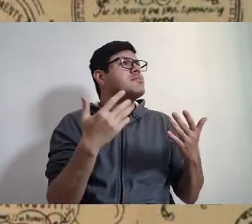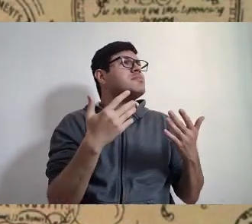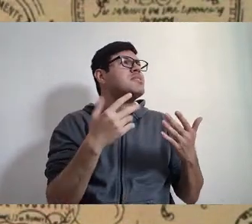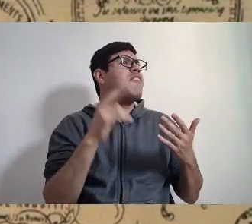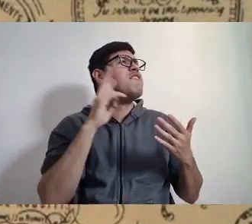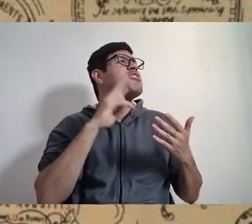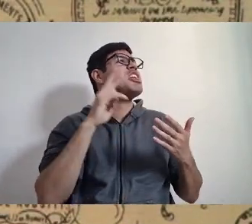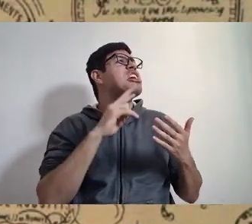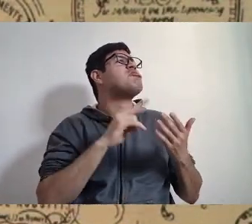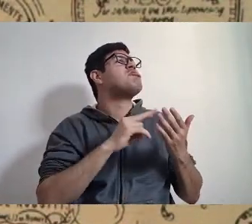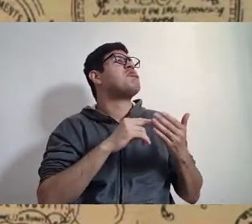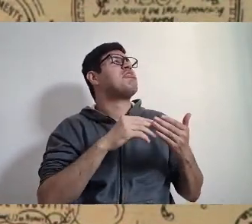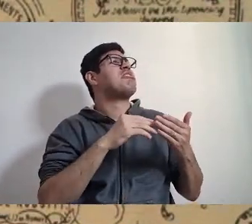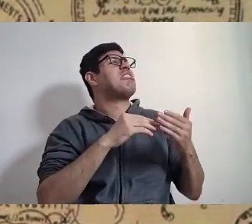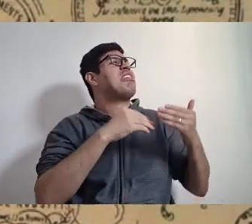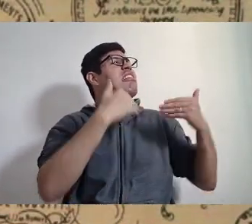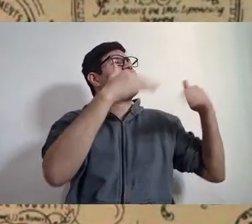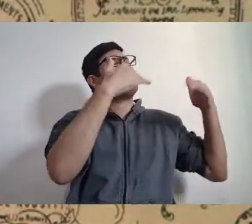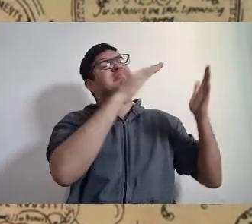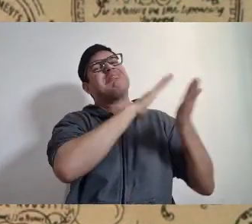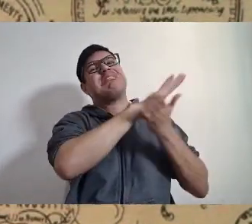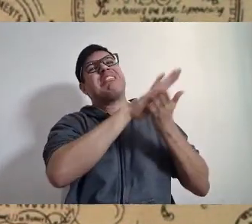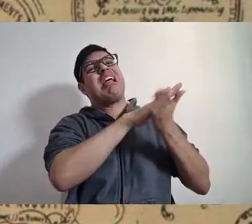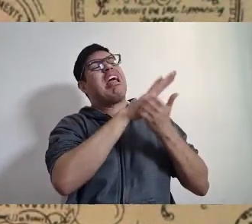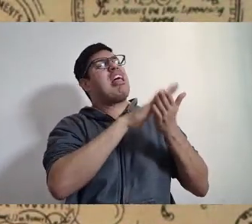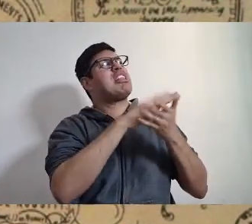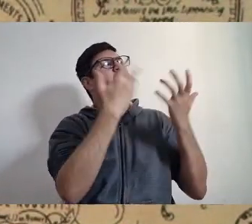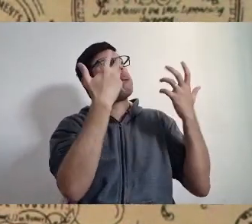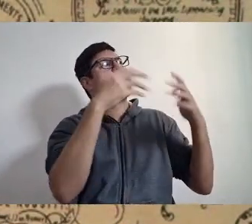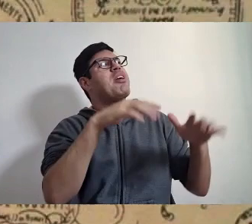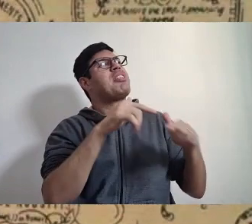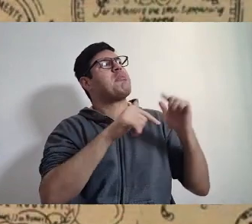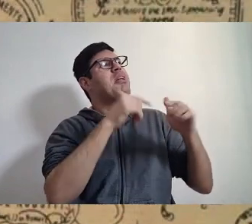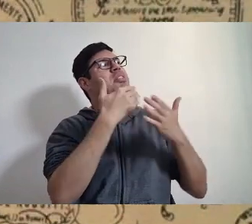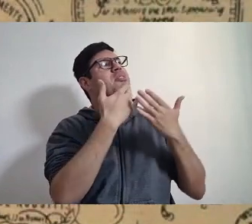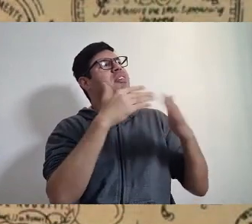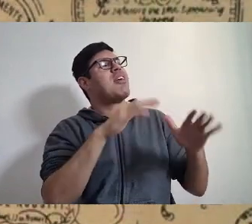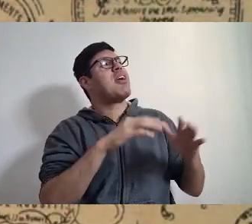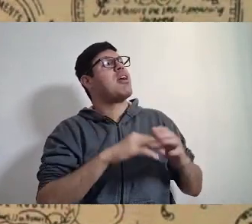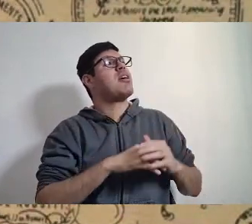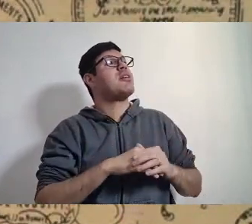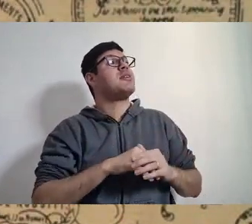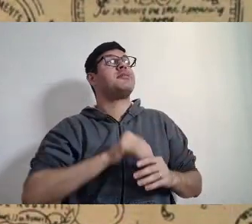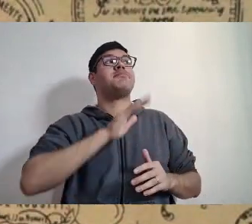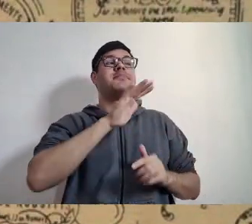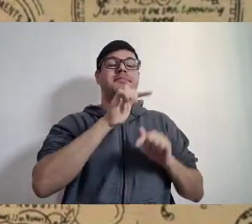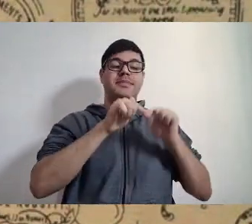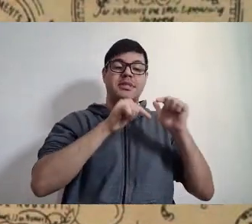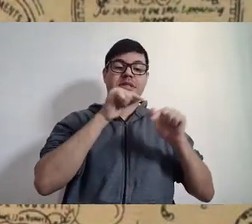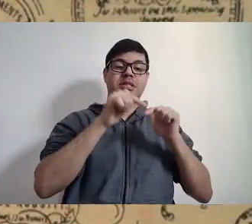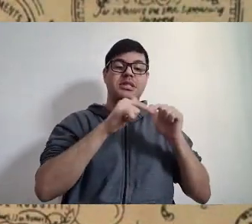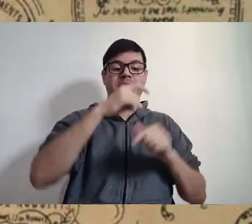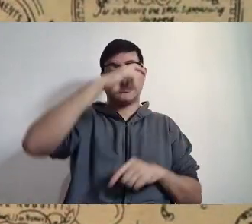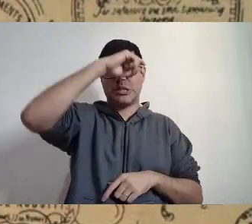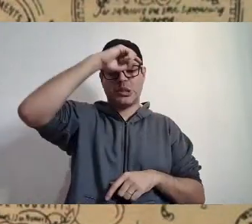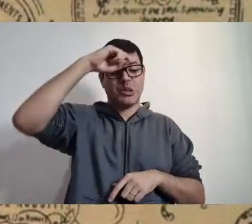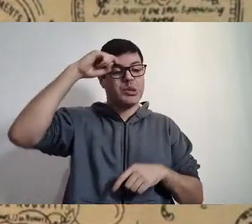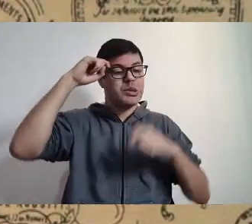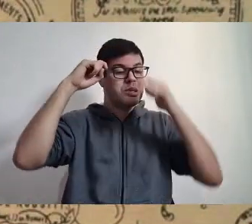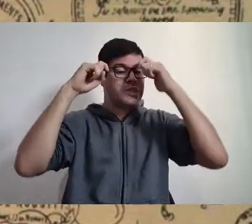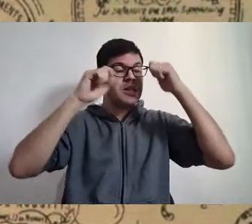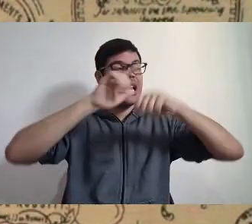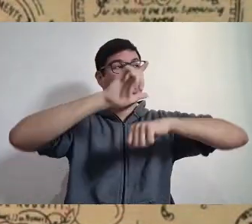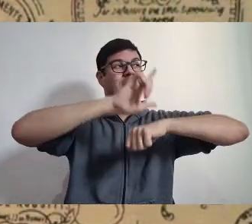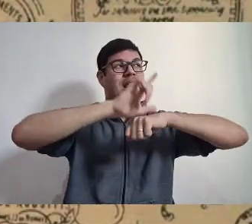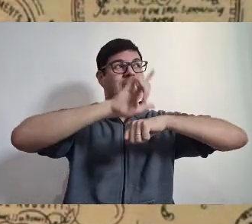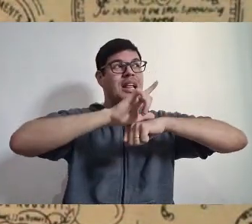faz nada, vereador é vagabundo. Só vai na segunda-feira lá. Exatamente. Mas assim, a gente tem um trabalho intenso, a gente está numa legislatura